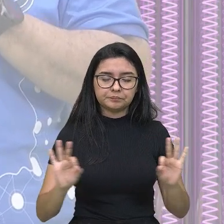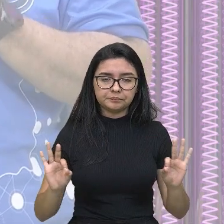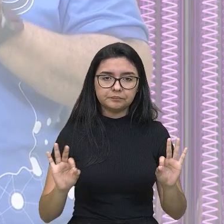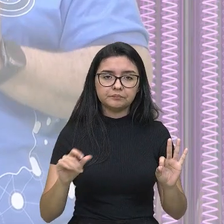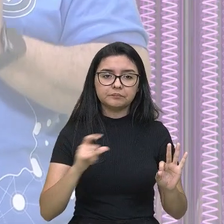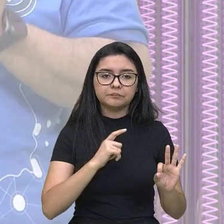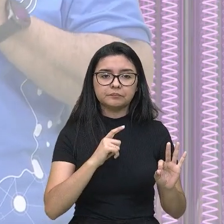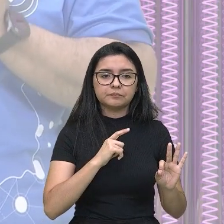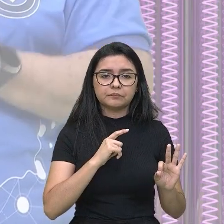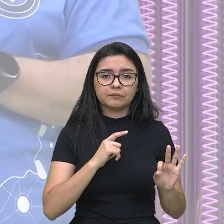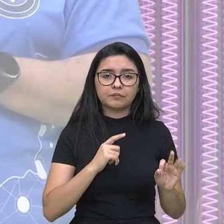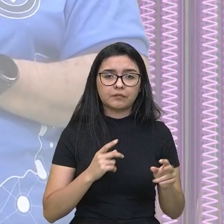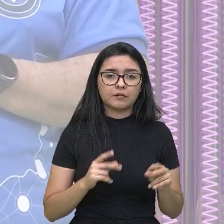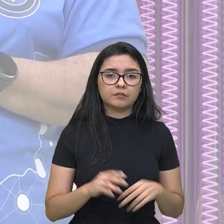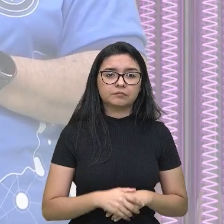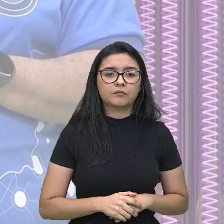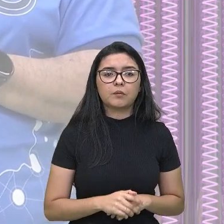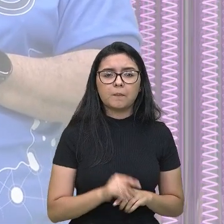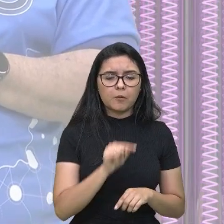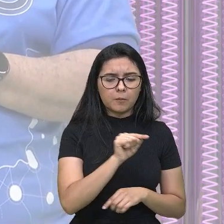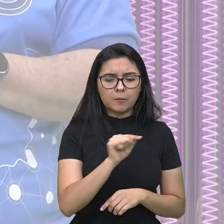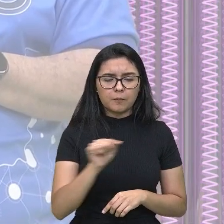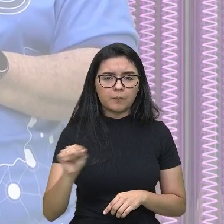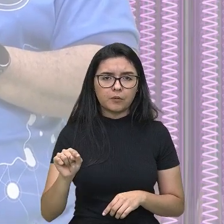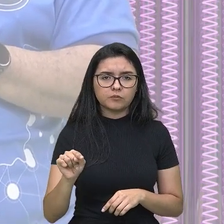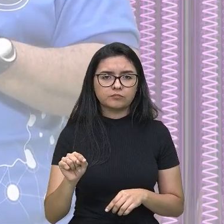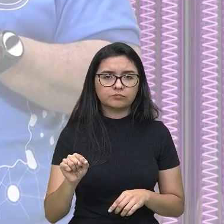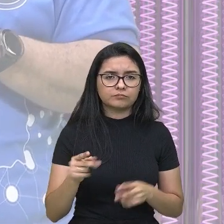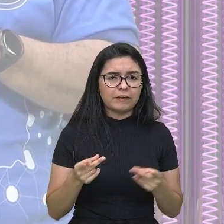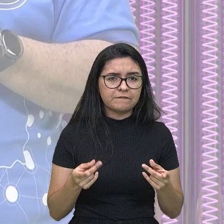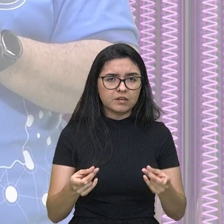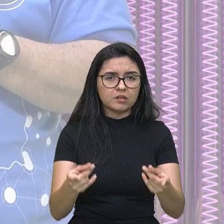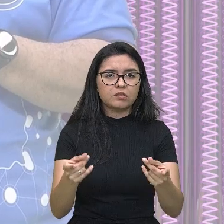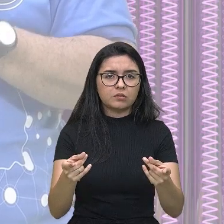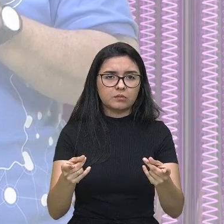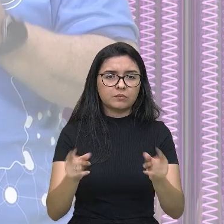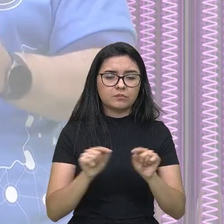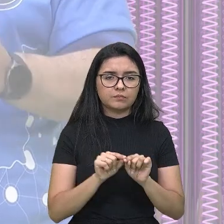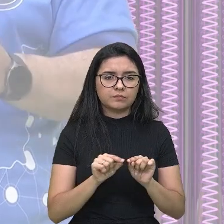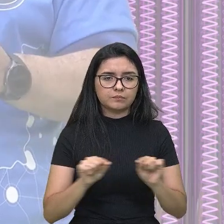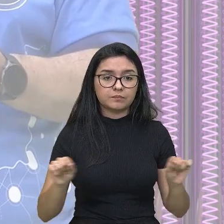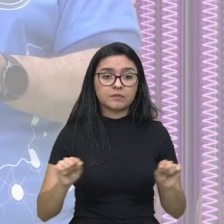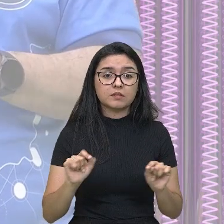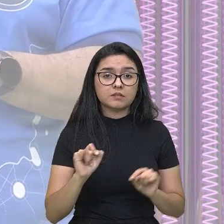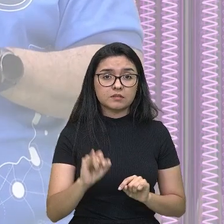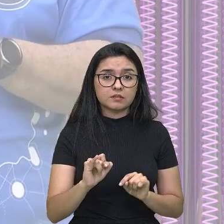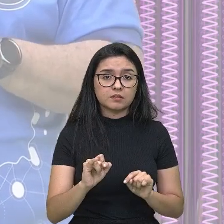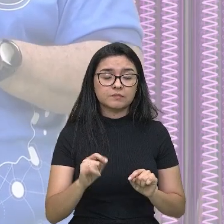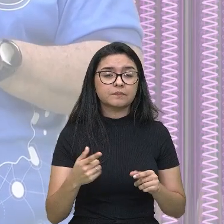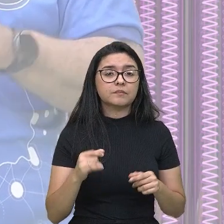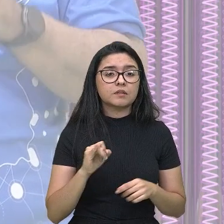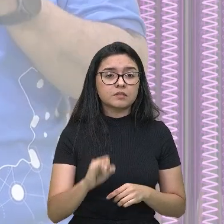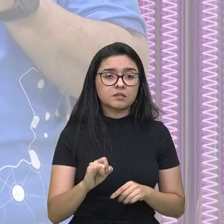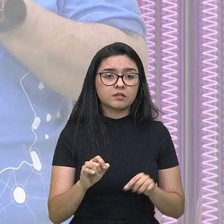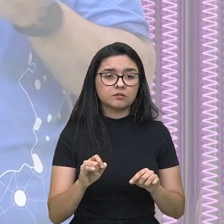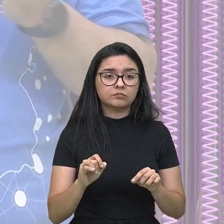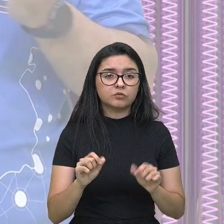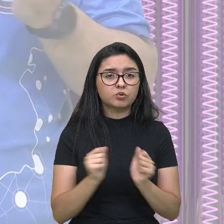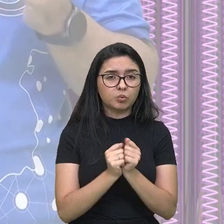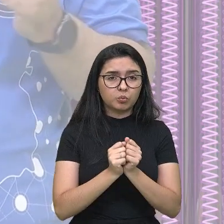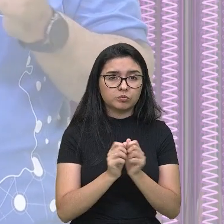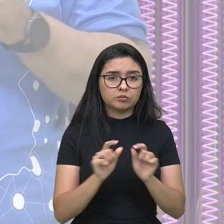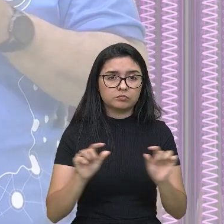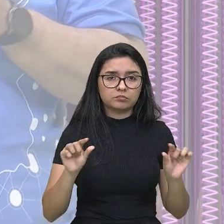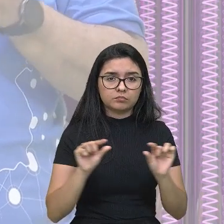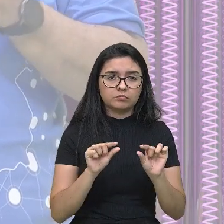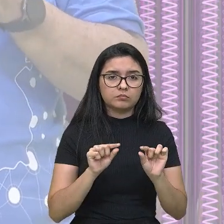por infinitos pontos, tudo bem? E aí, ó, quando juntamos os infinitos